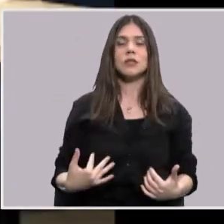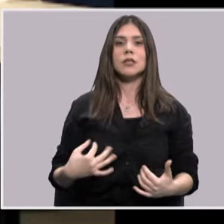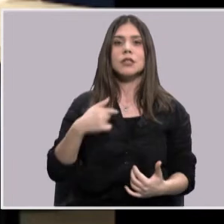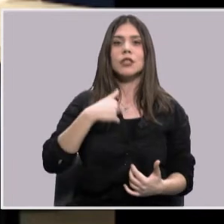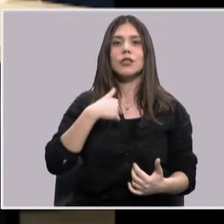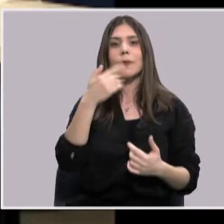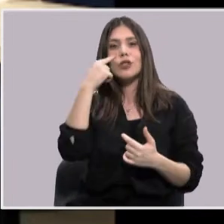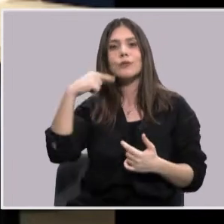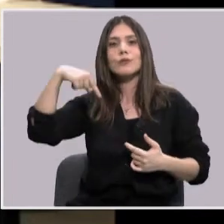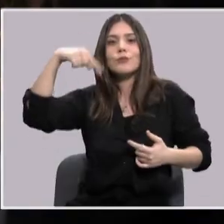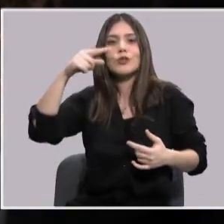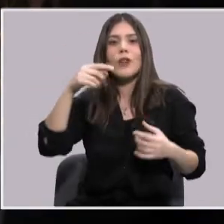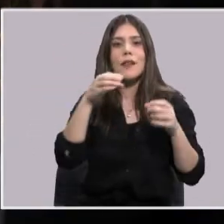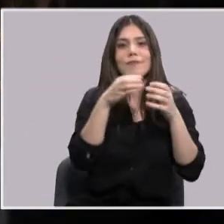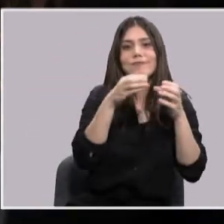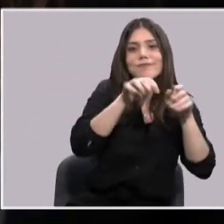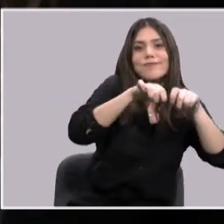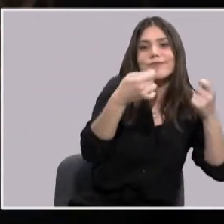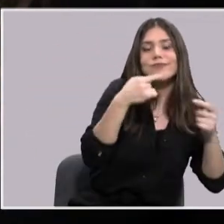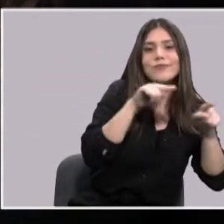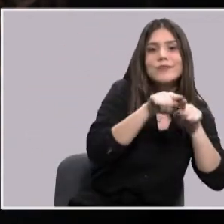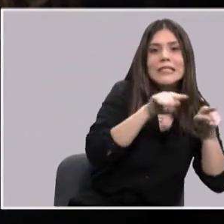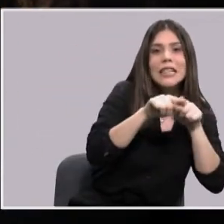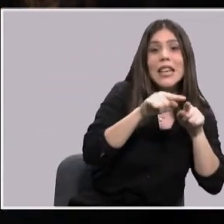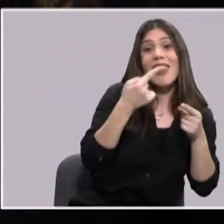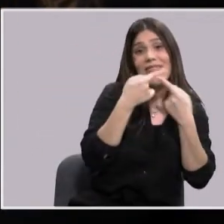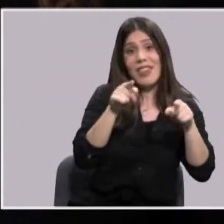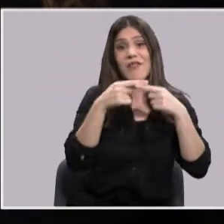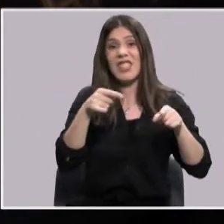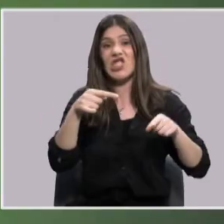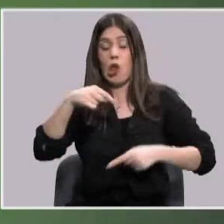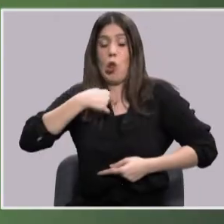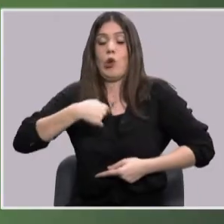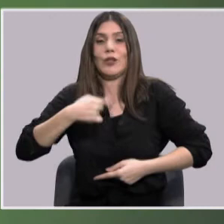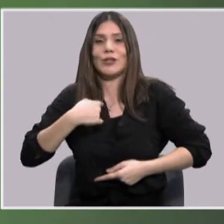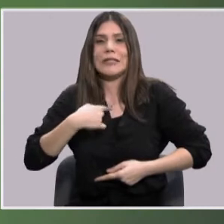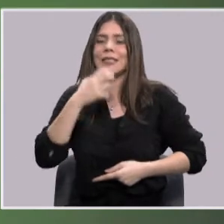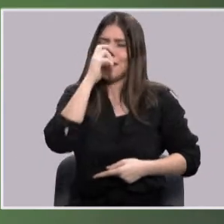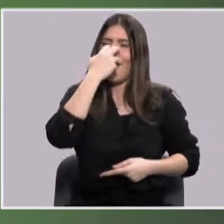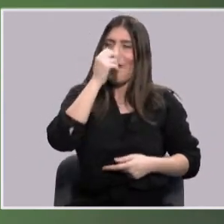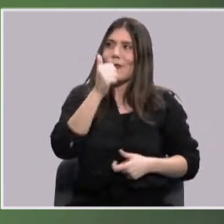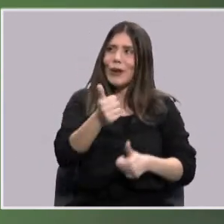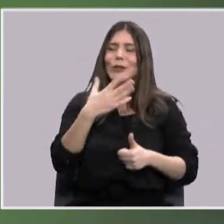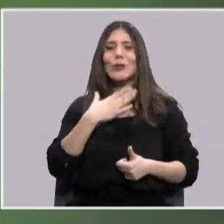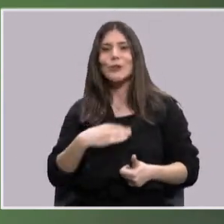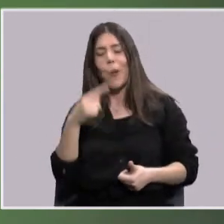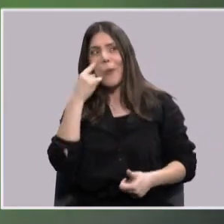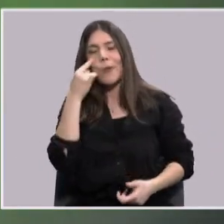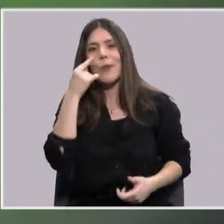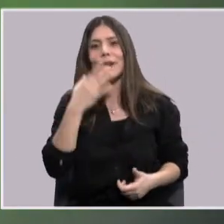nós estivemos a representar partidos opostos às nossas convicções pessoais, foi curioso, gostei da